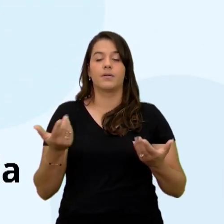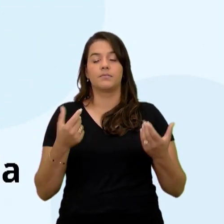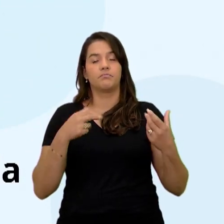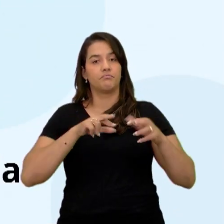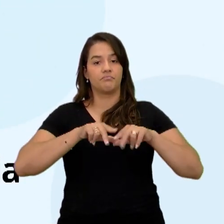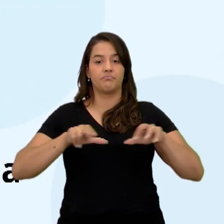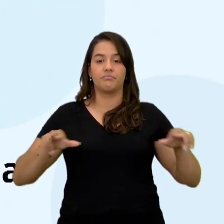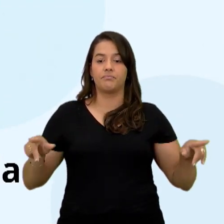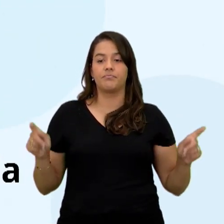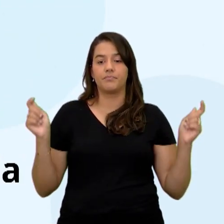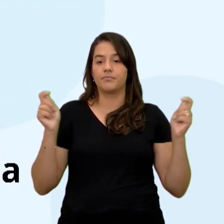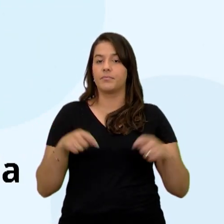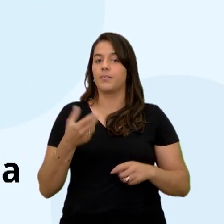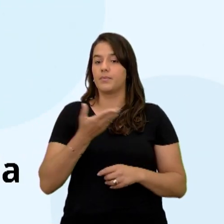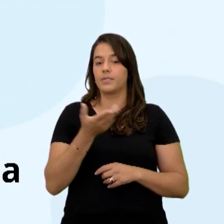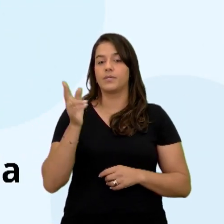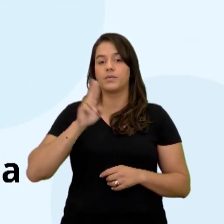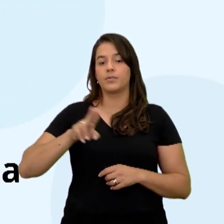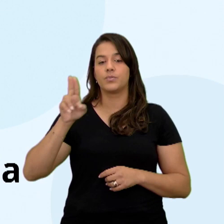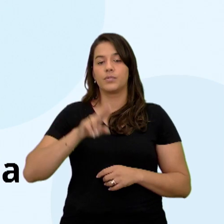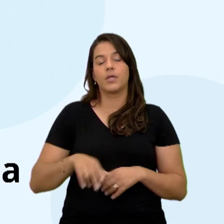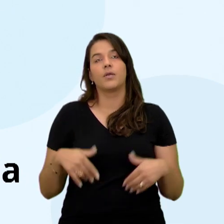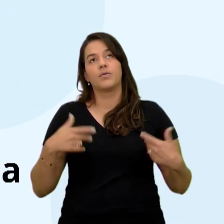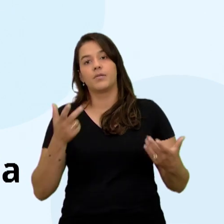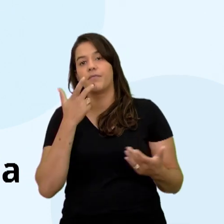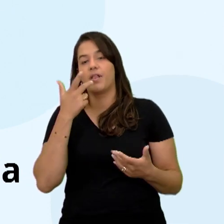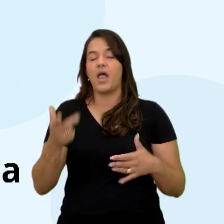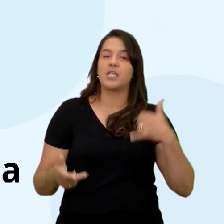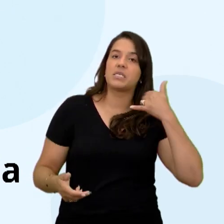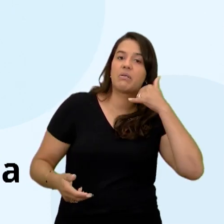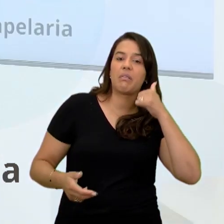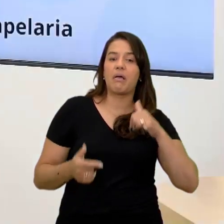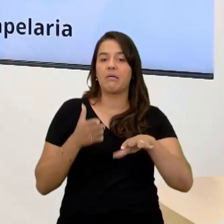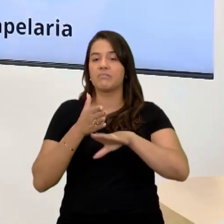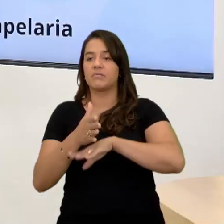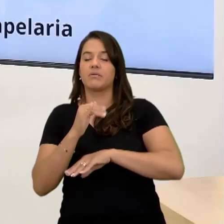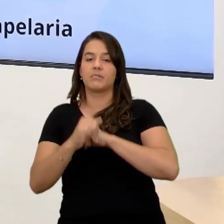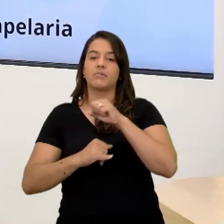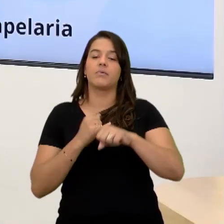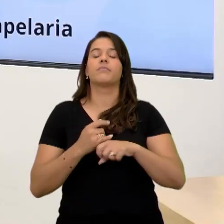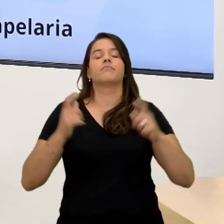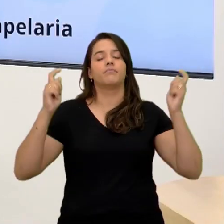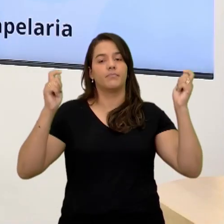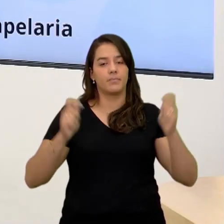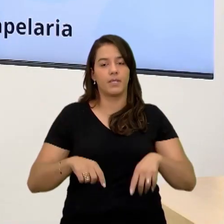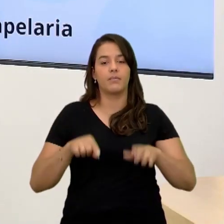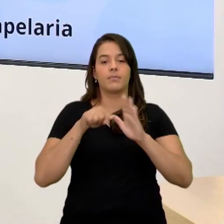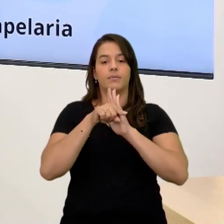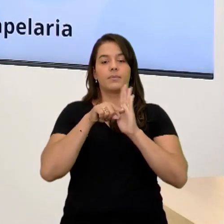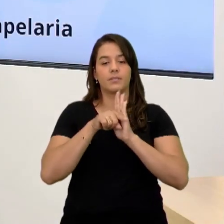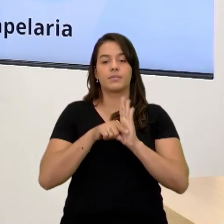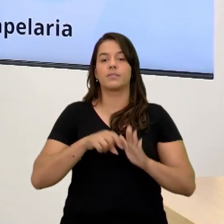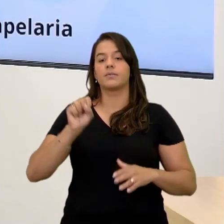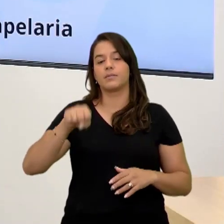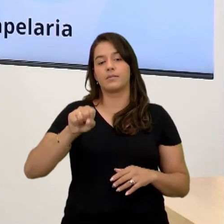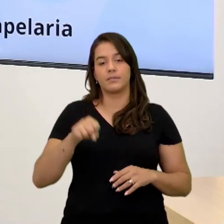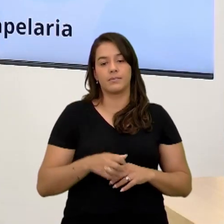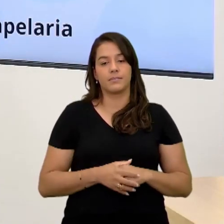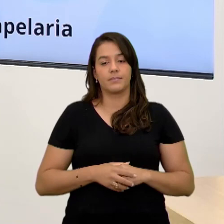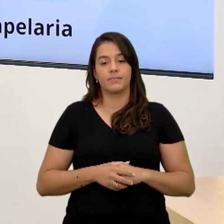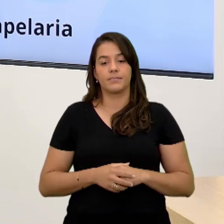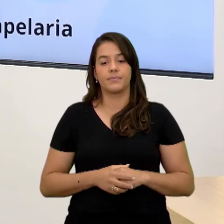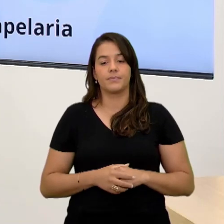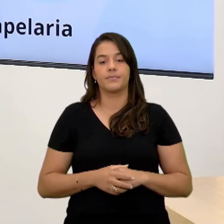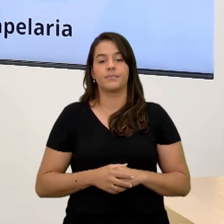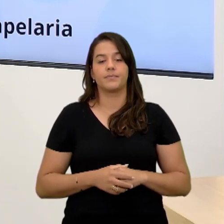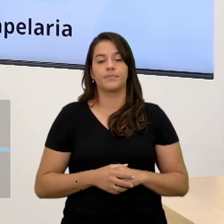ou seja, é isso aí. Não tenho celular, não tenho acesso à internet, dá para fazer pesquisa sim. Só que eu vou falar uma coisa, gente,